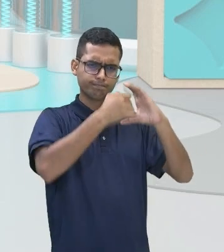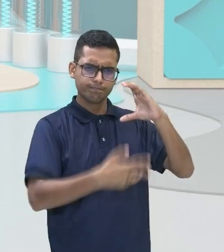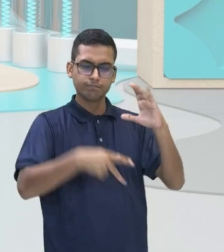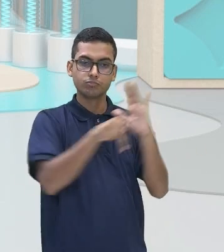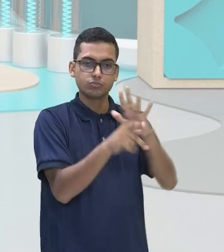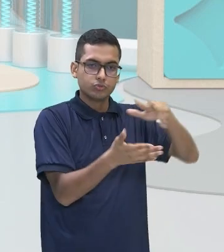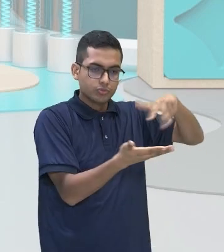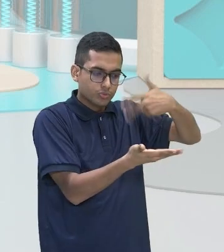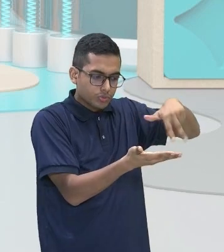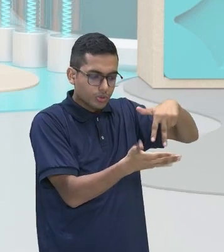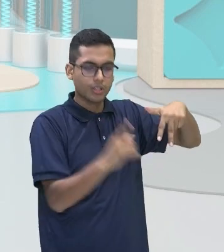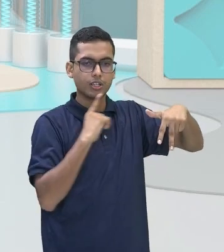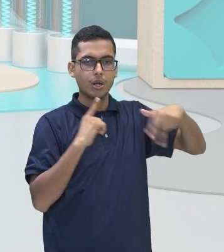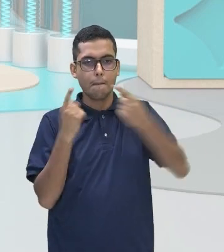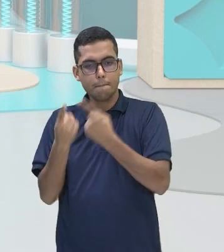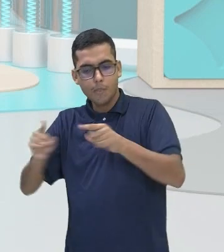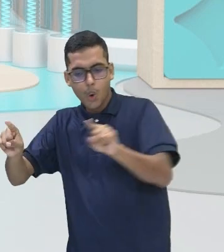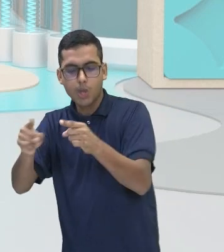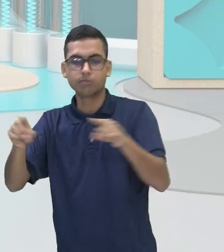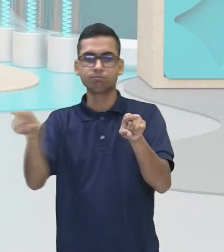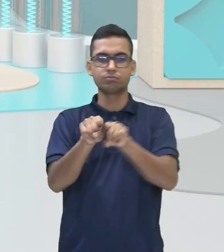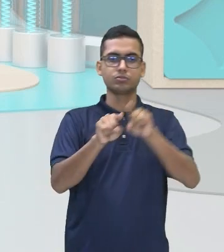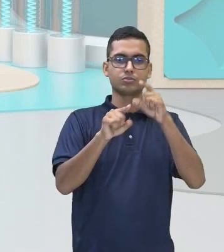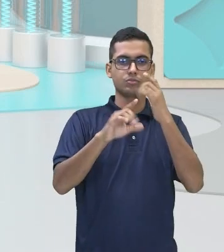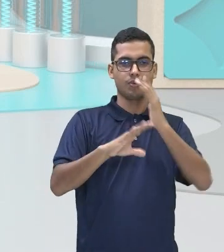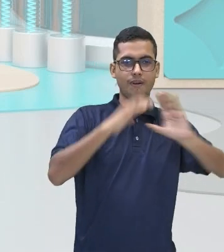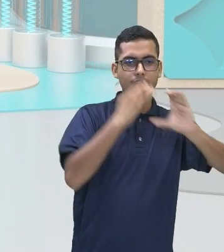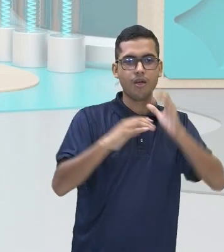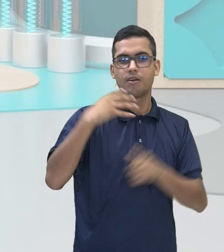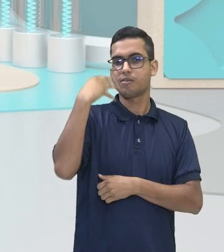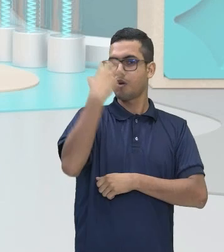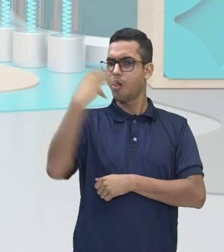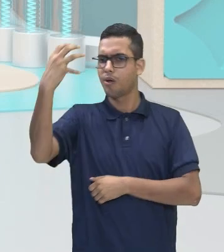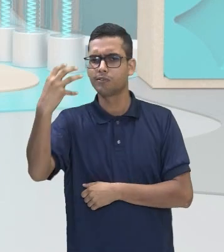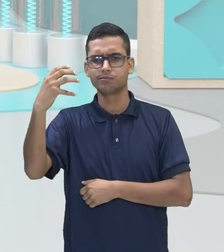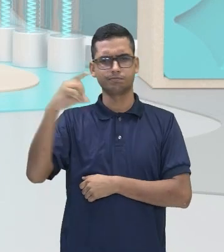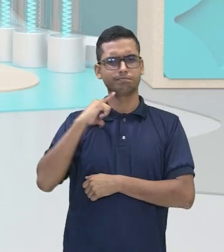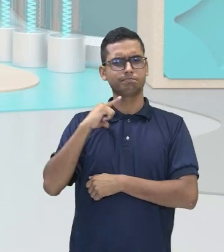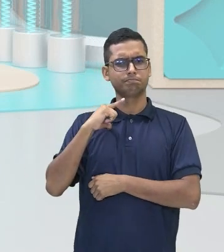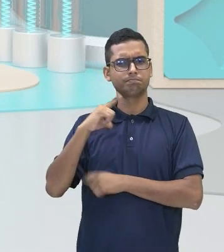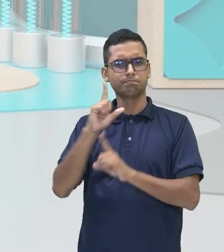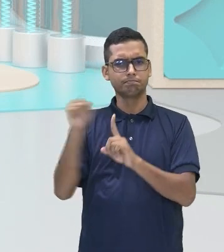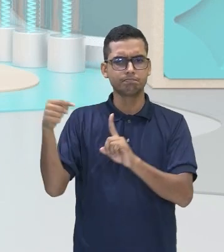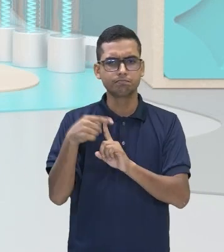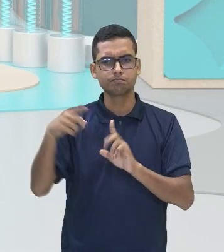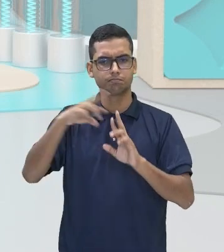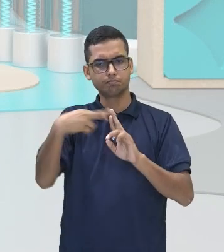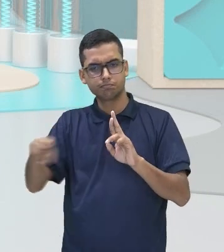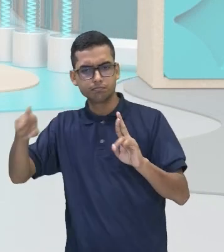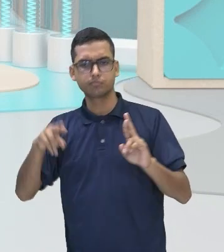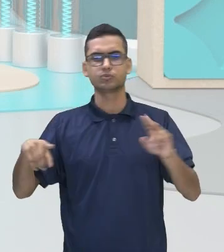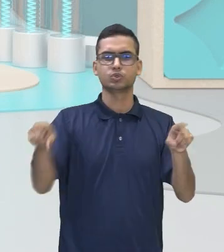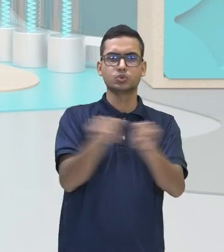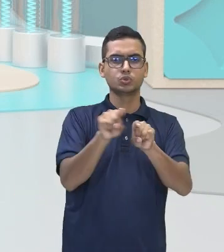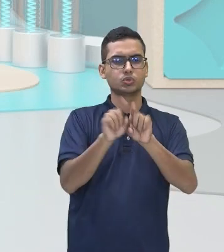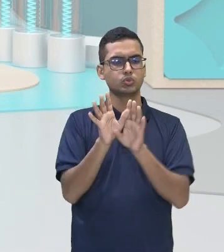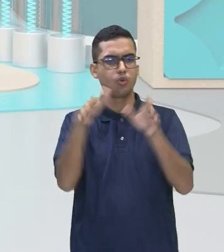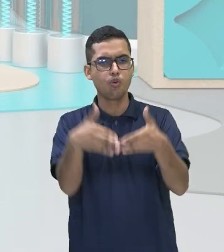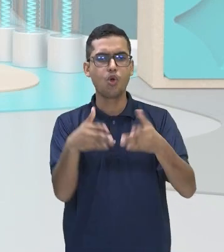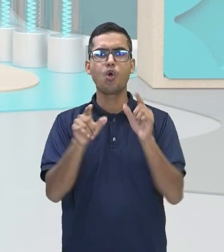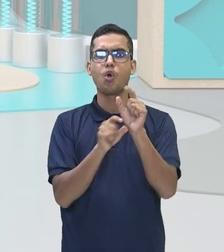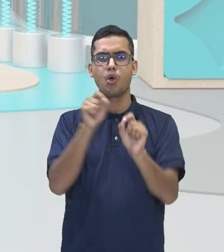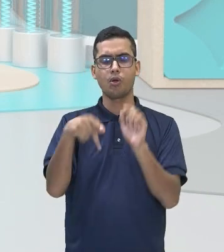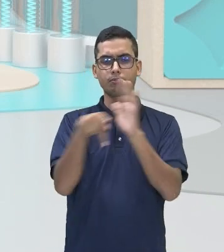por música e canto, servindo tanto a propósitos religiosos quanto voltado ali para